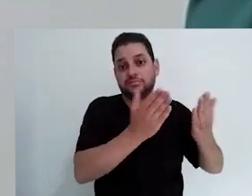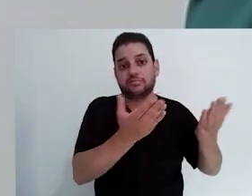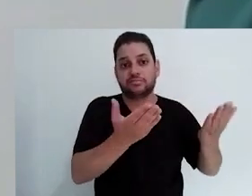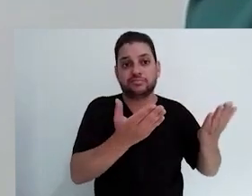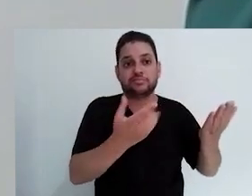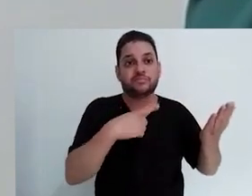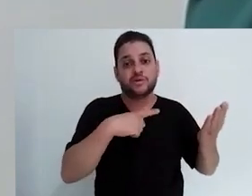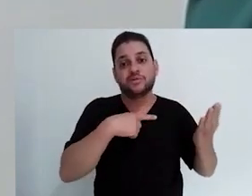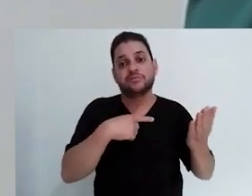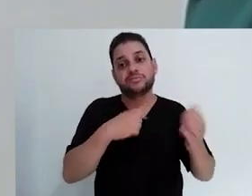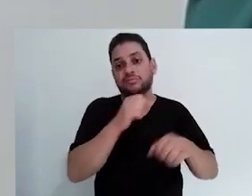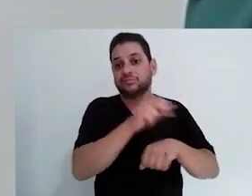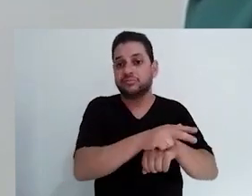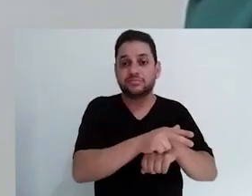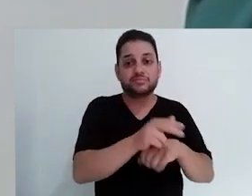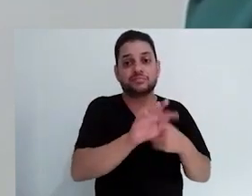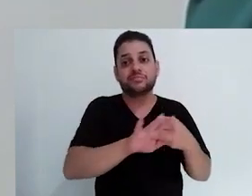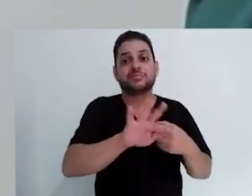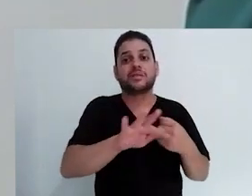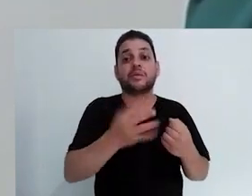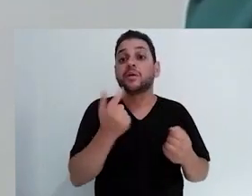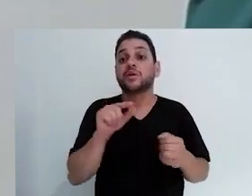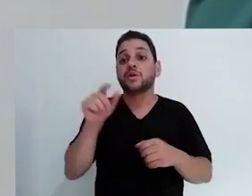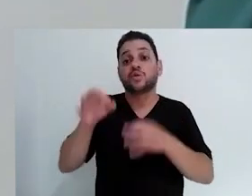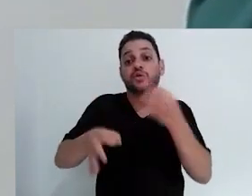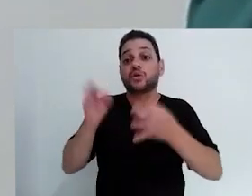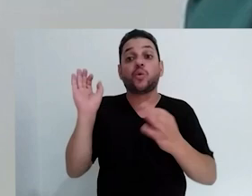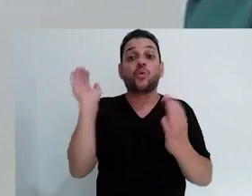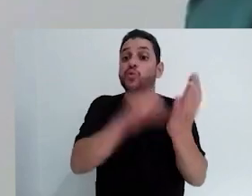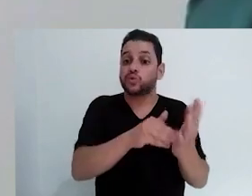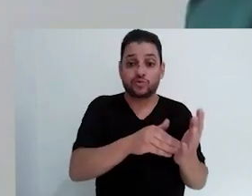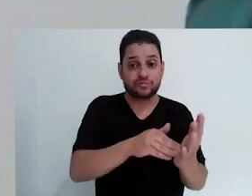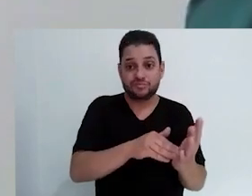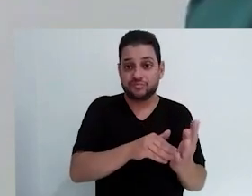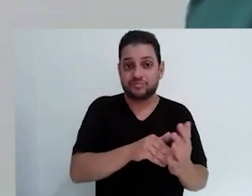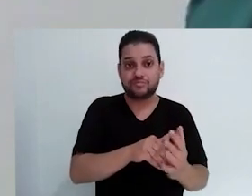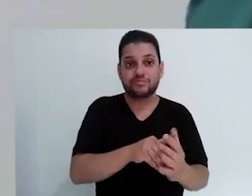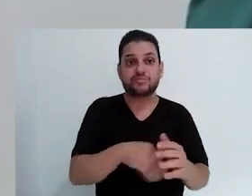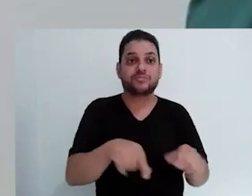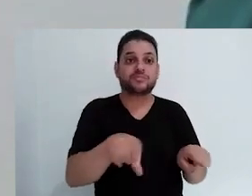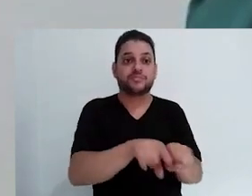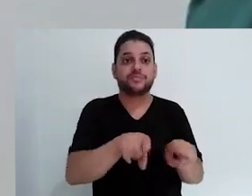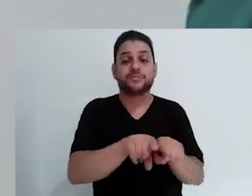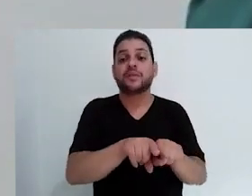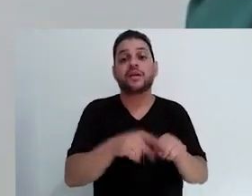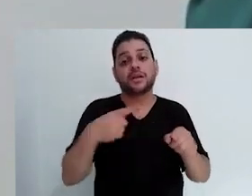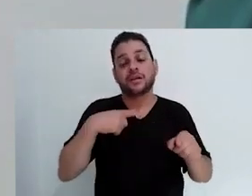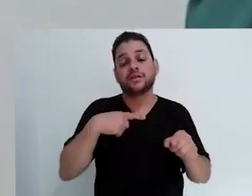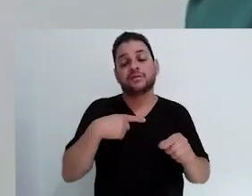faculdade, mas é também ao ramo da justiça